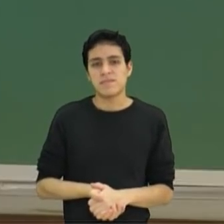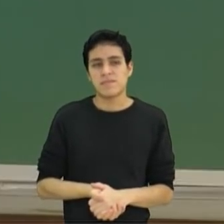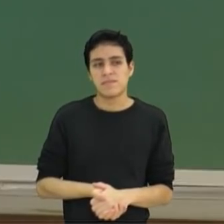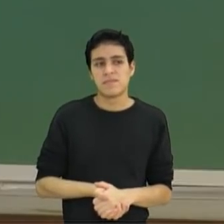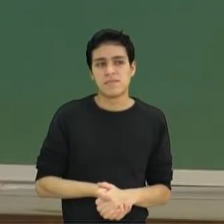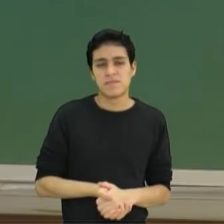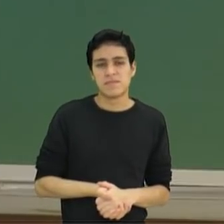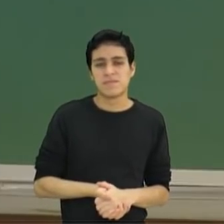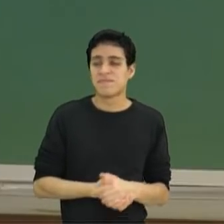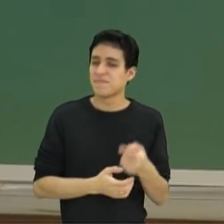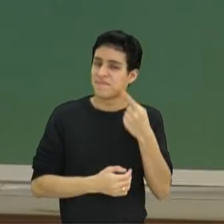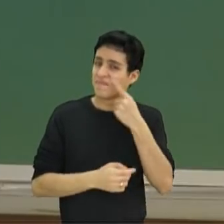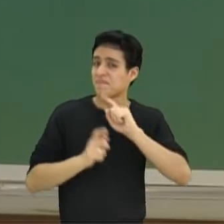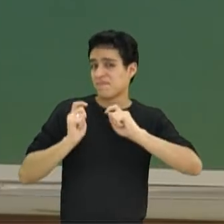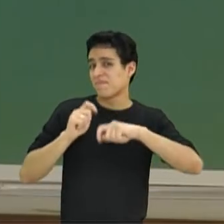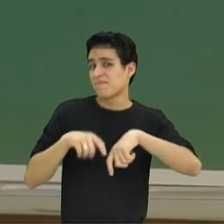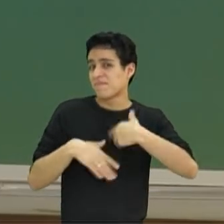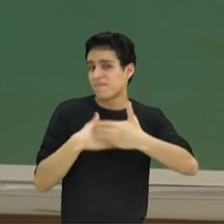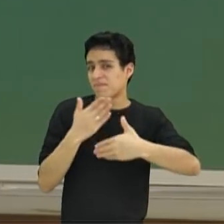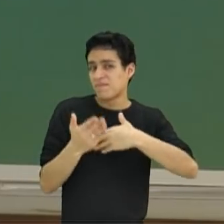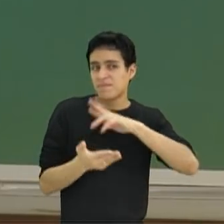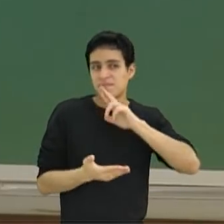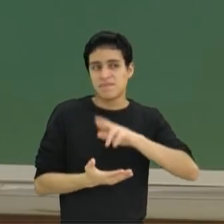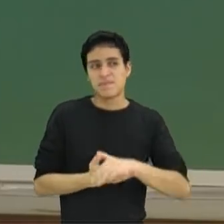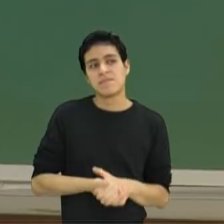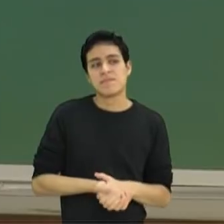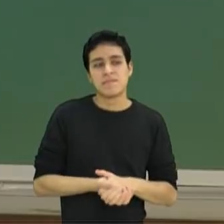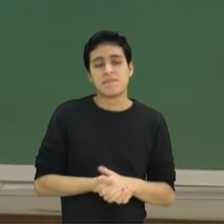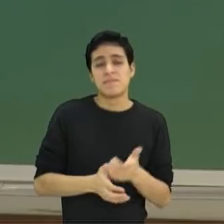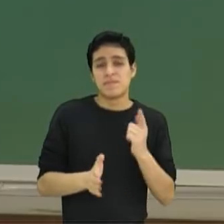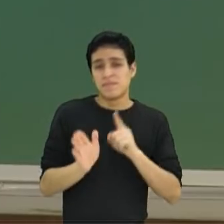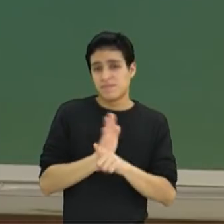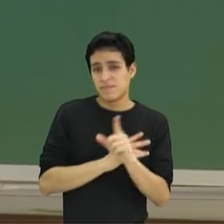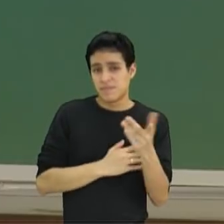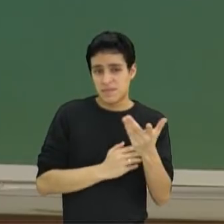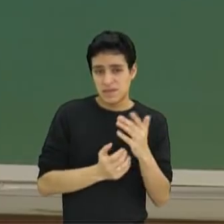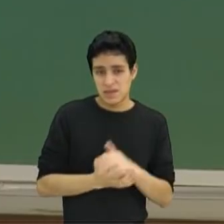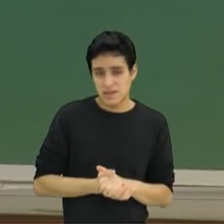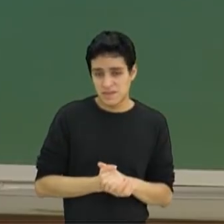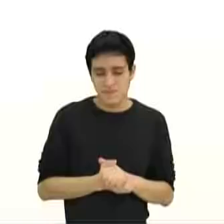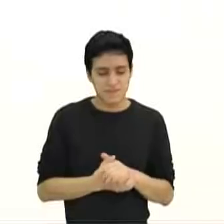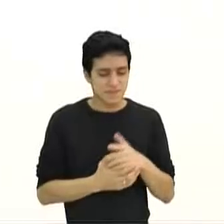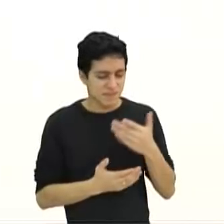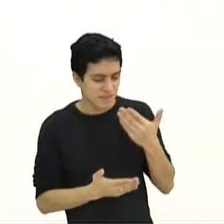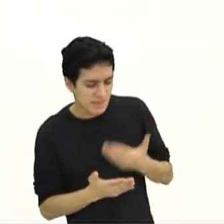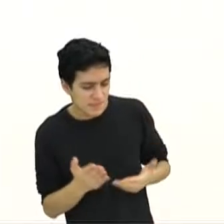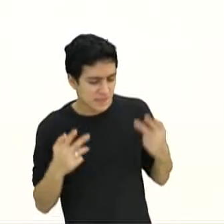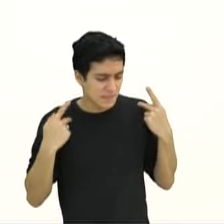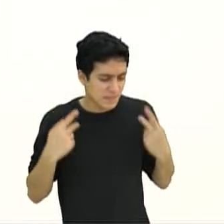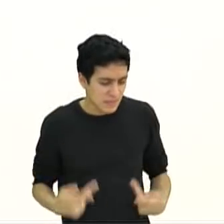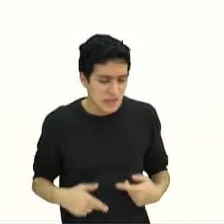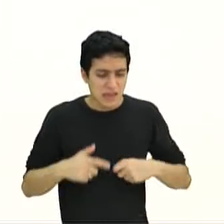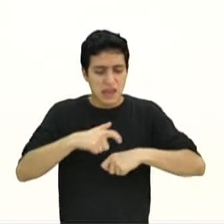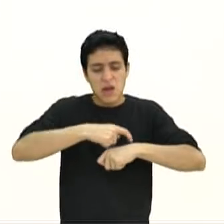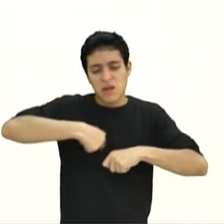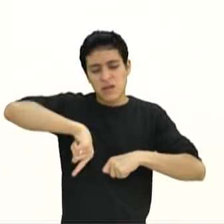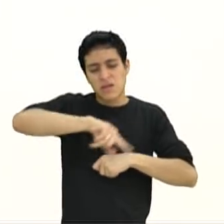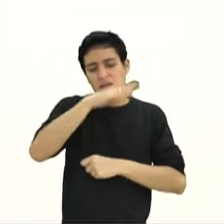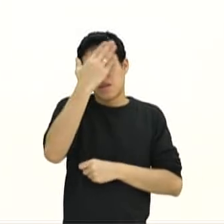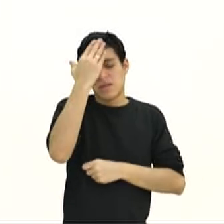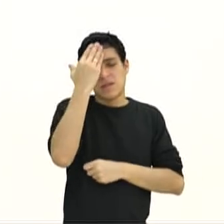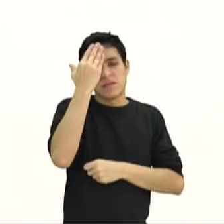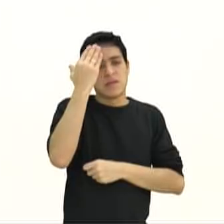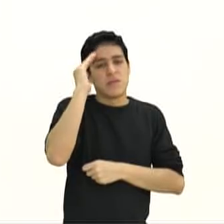que nós temos como possibilidade de resposta. Temos mais um quiz. Perdemos humanidade quando deixamos de entender